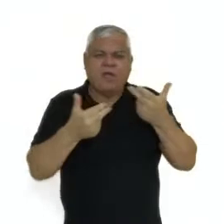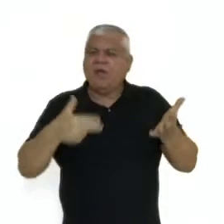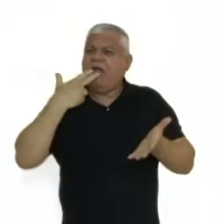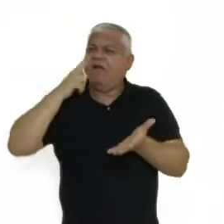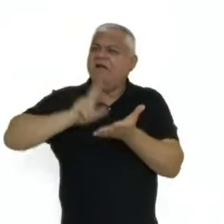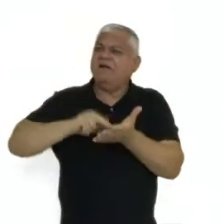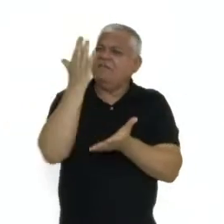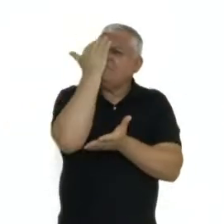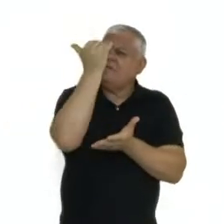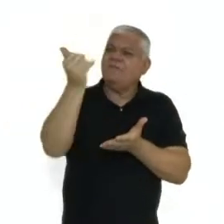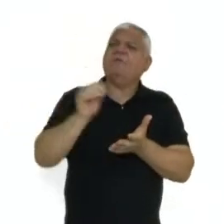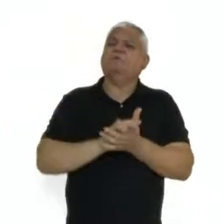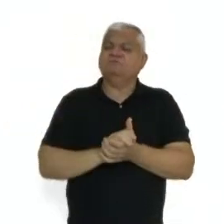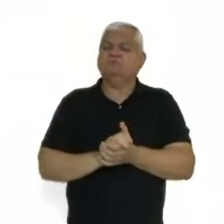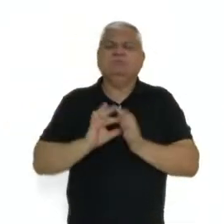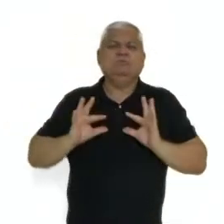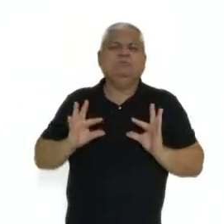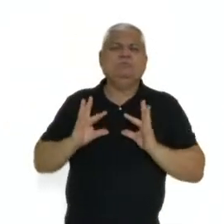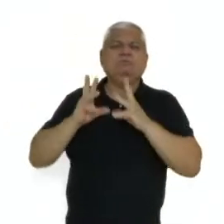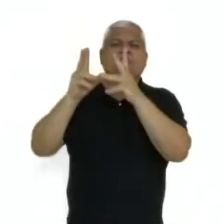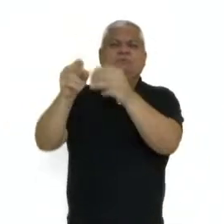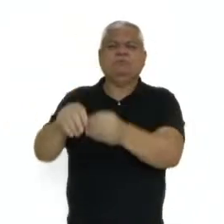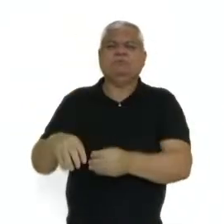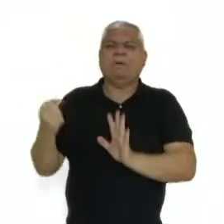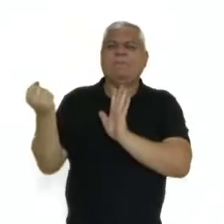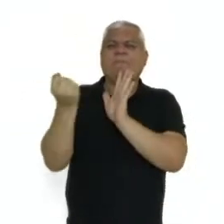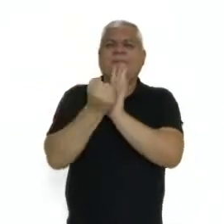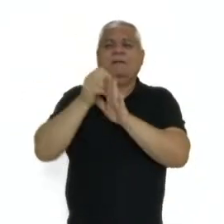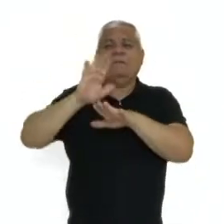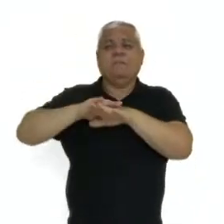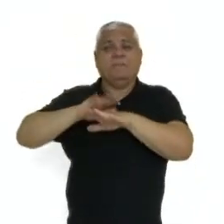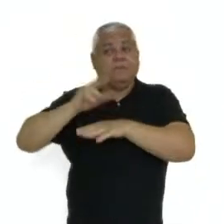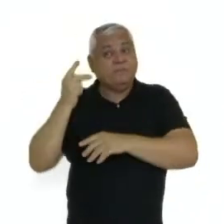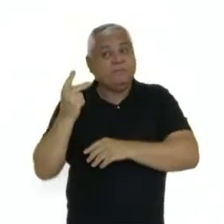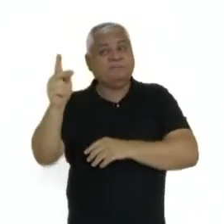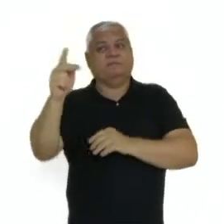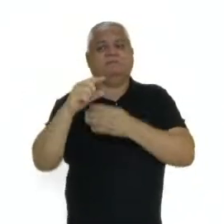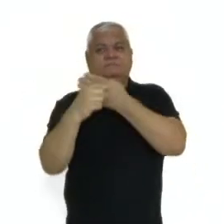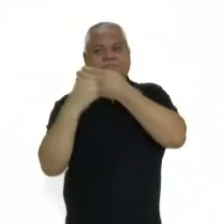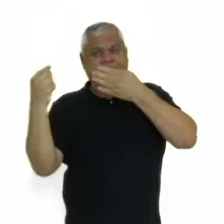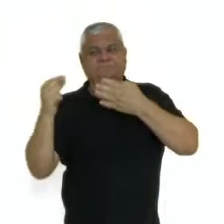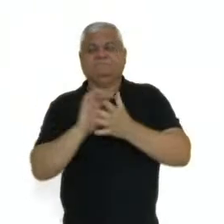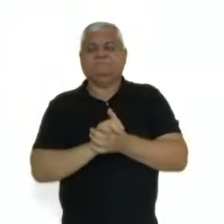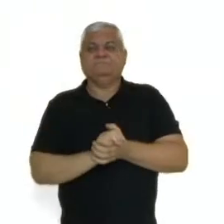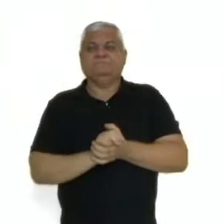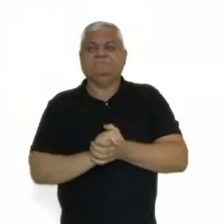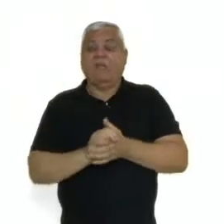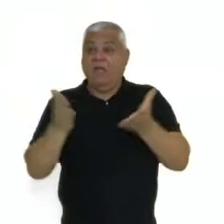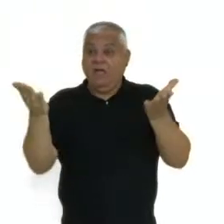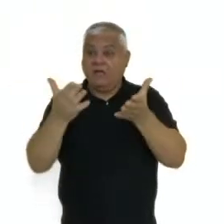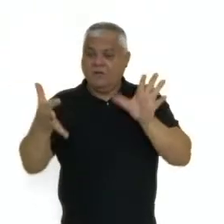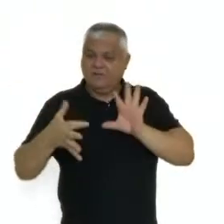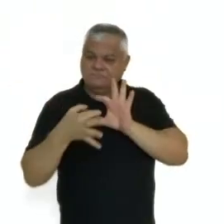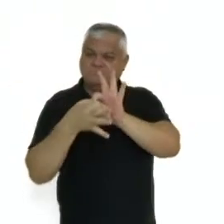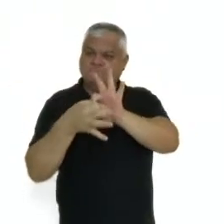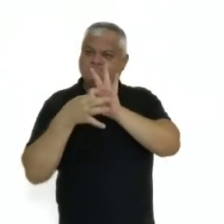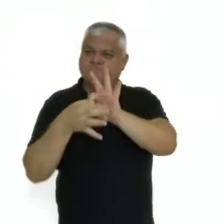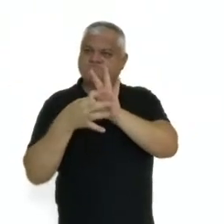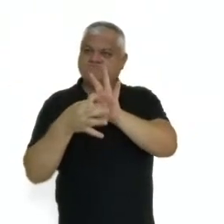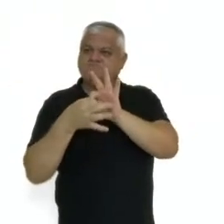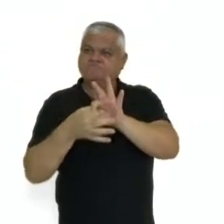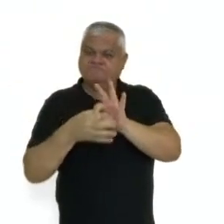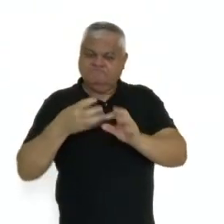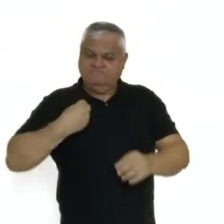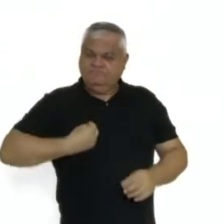escreveram, enfim, todas as marcas de sua passagem quente. Seremos de agora em diante verdadeiramente